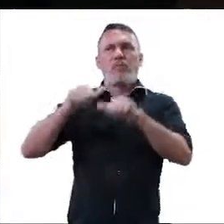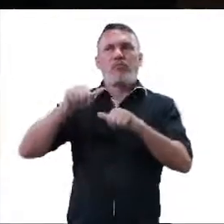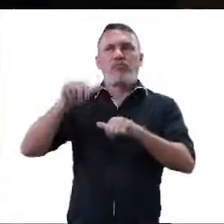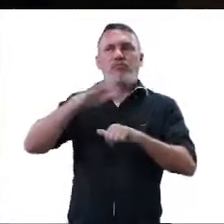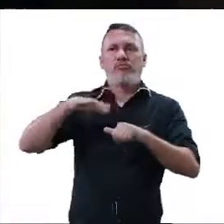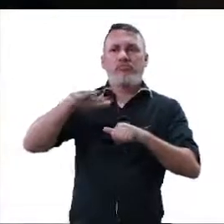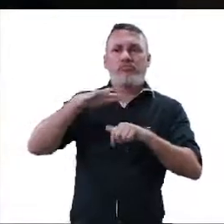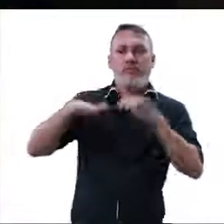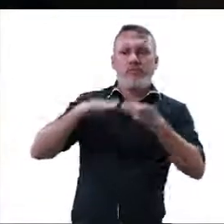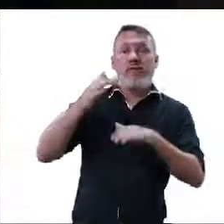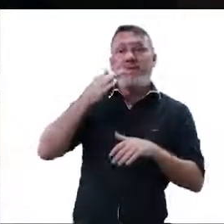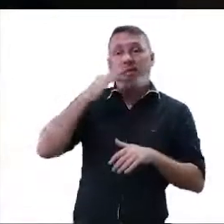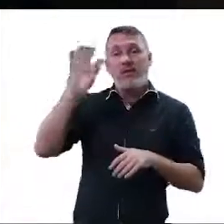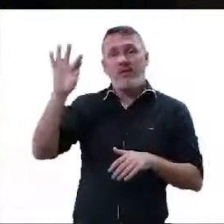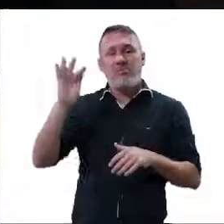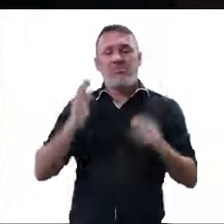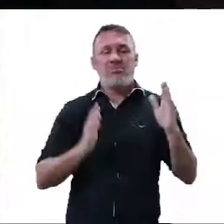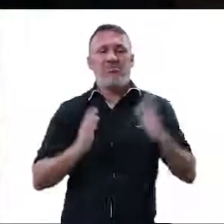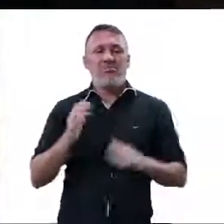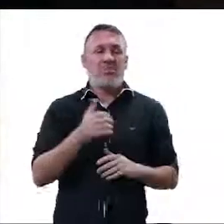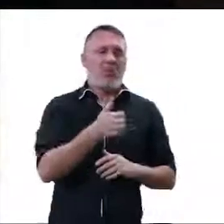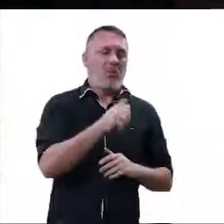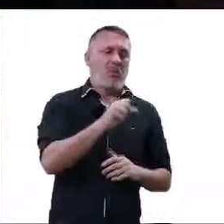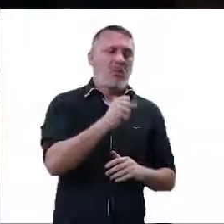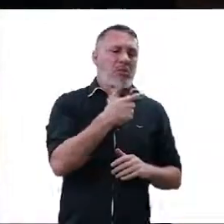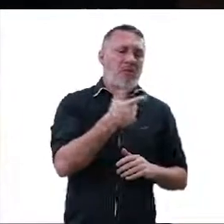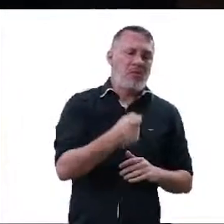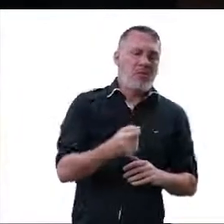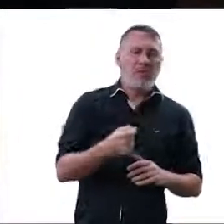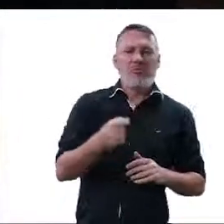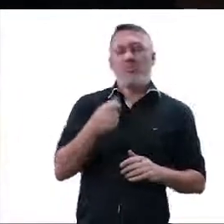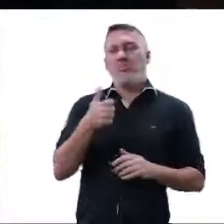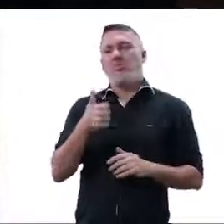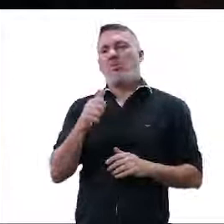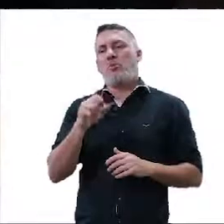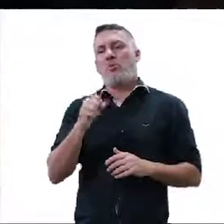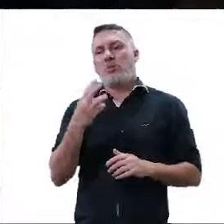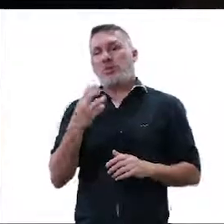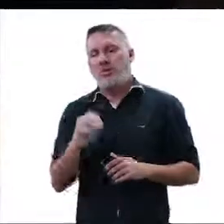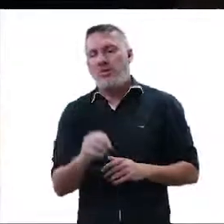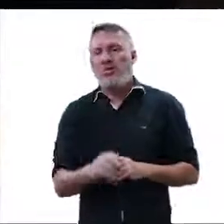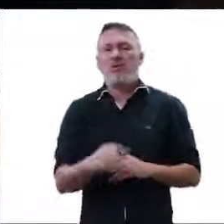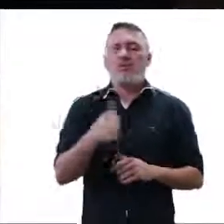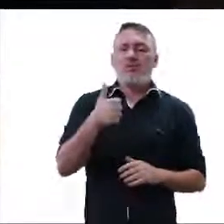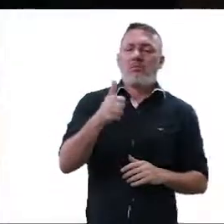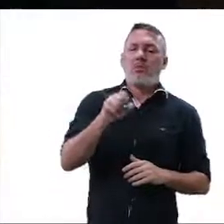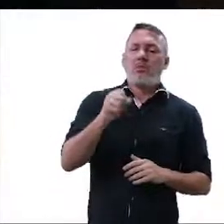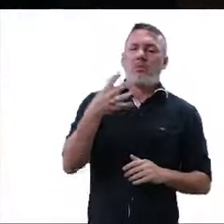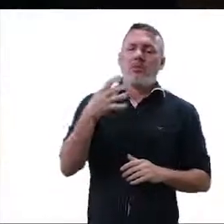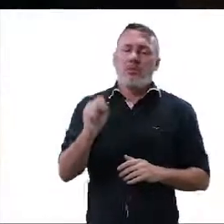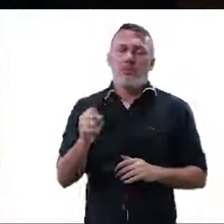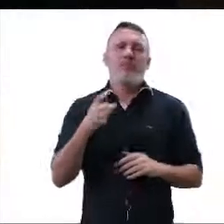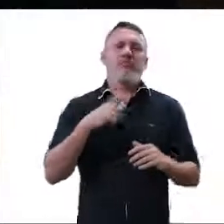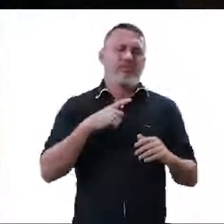as revoluções de 1820, 1830, 1848,